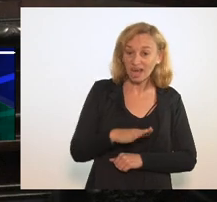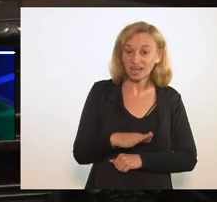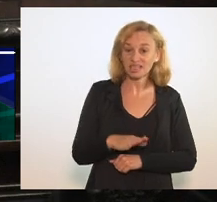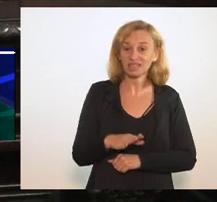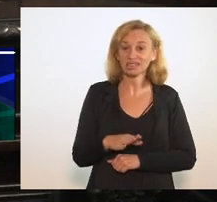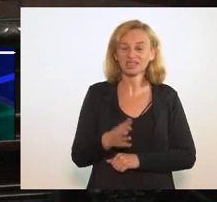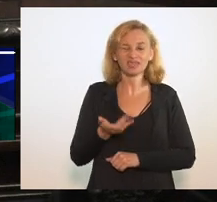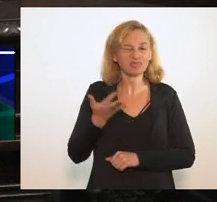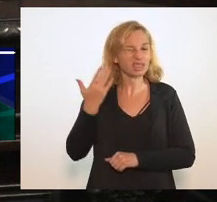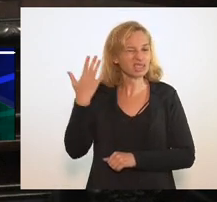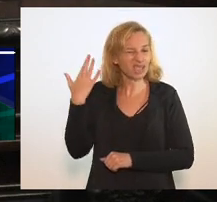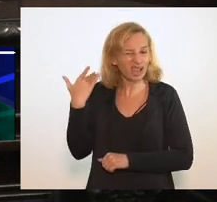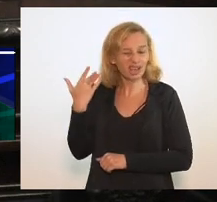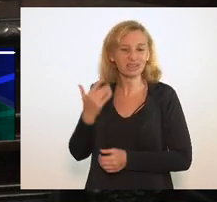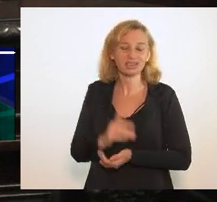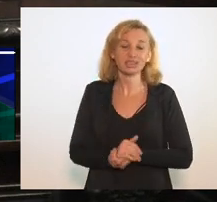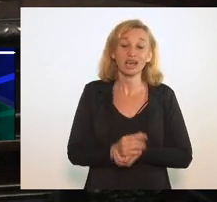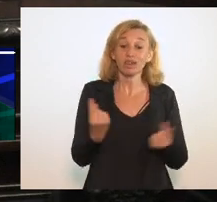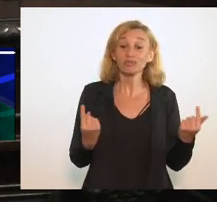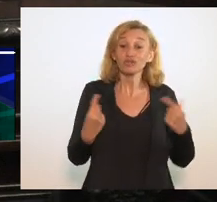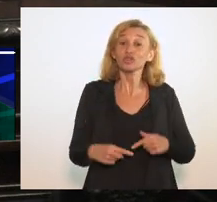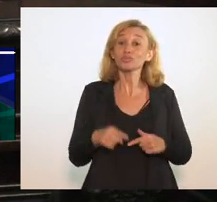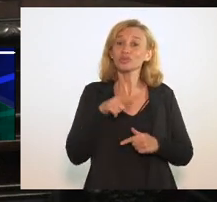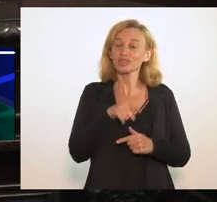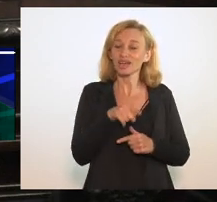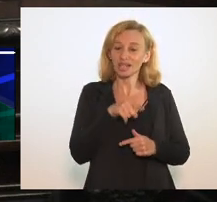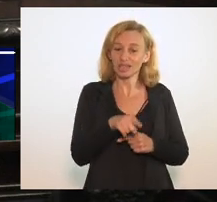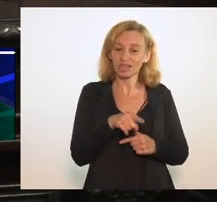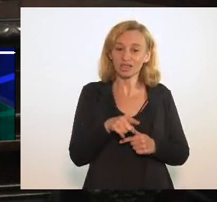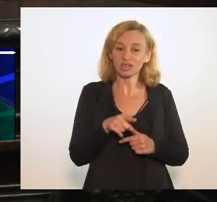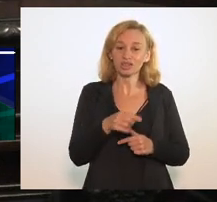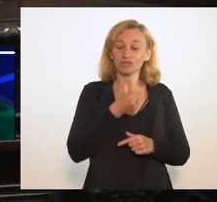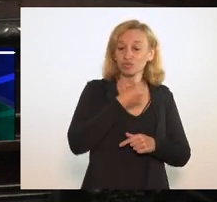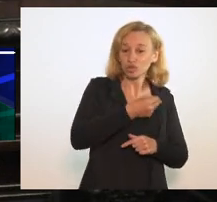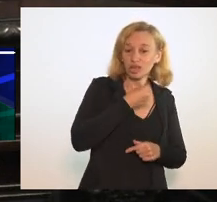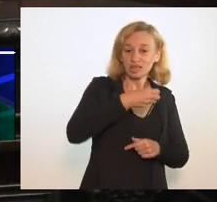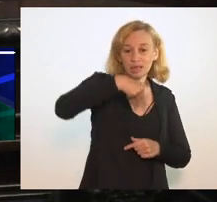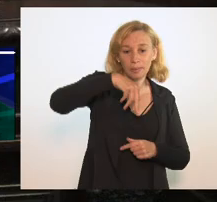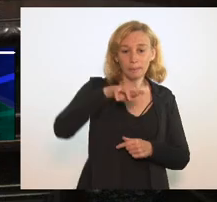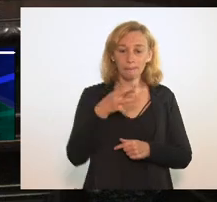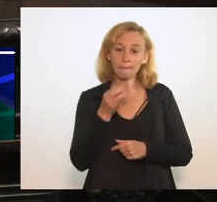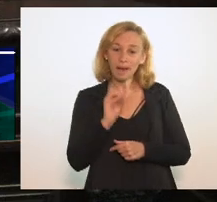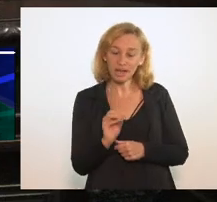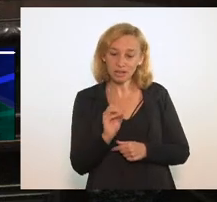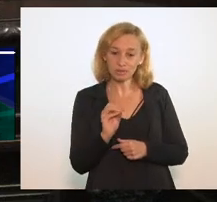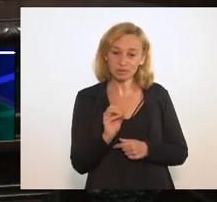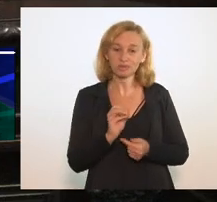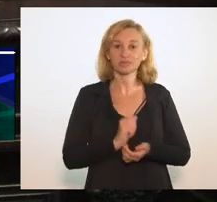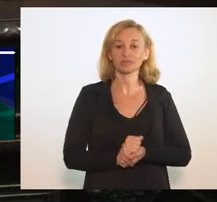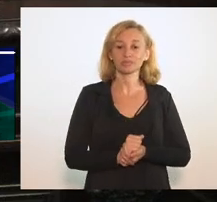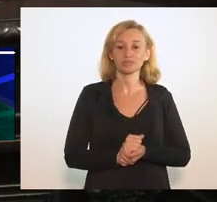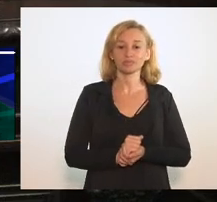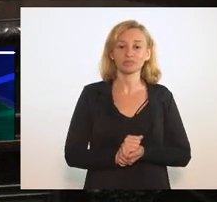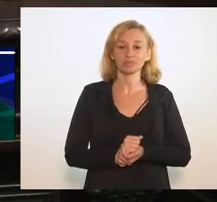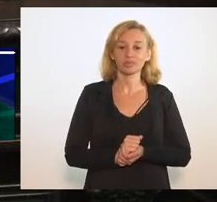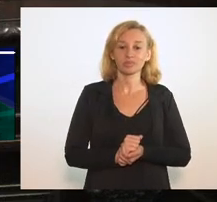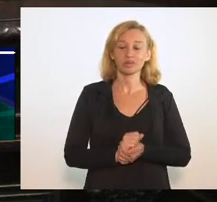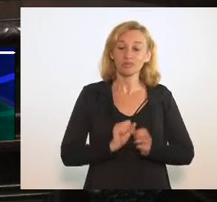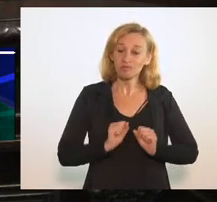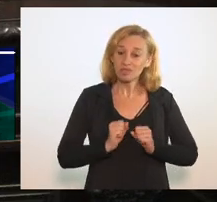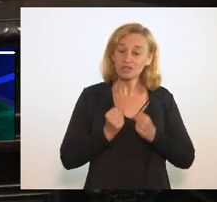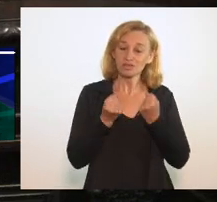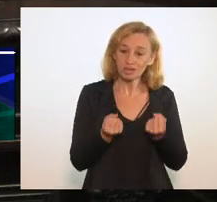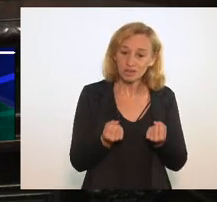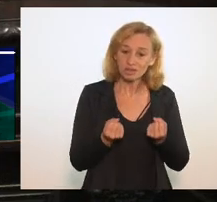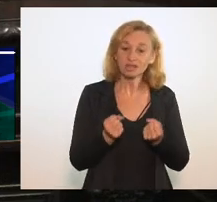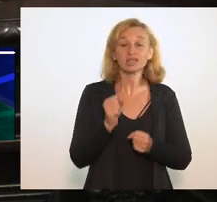Derby Clube, foi uma disputa que o jornalista Mário Filho foi um dos seus protagonistas, defendendo que